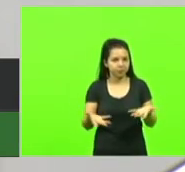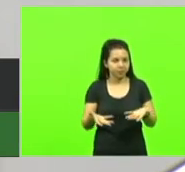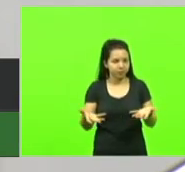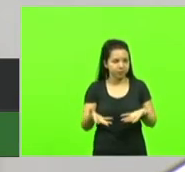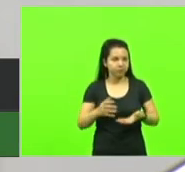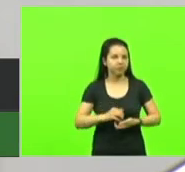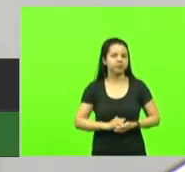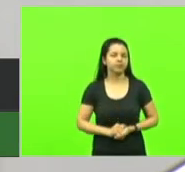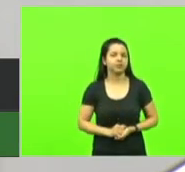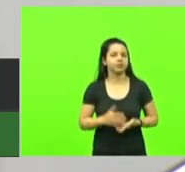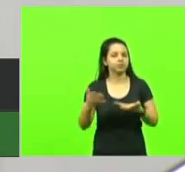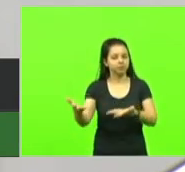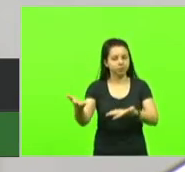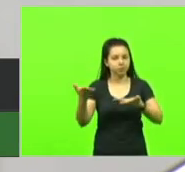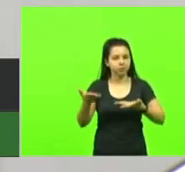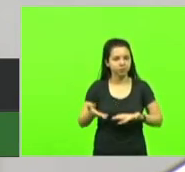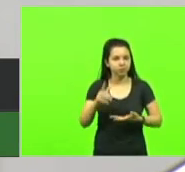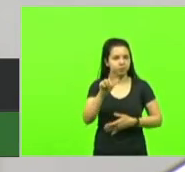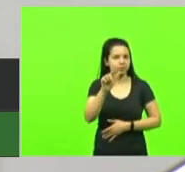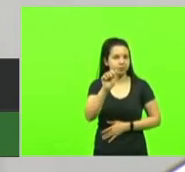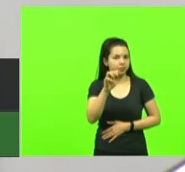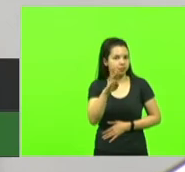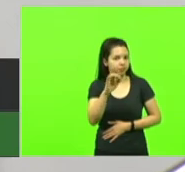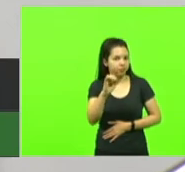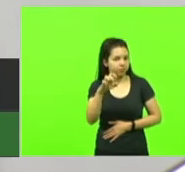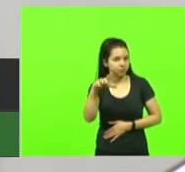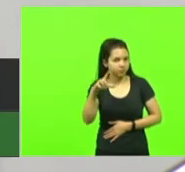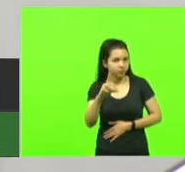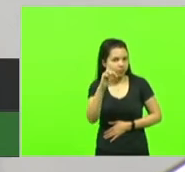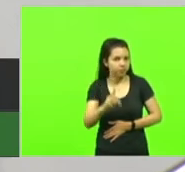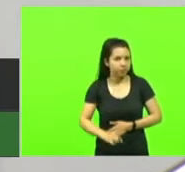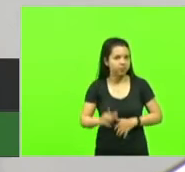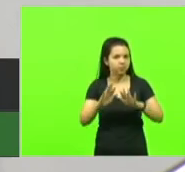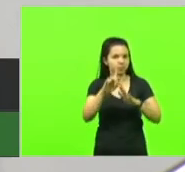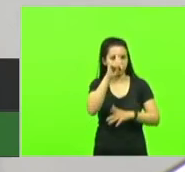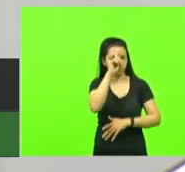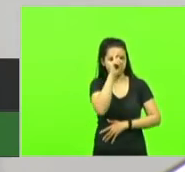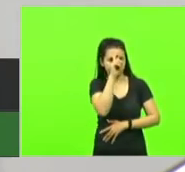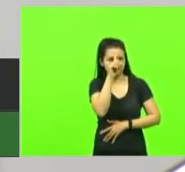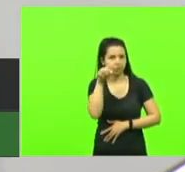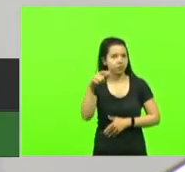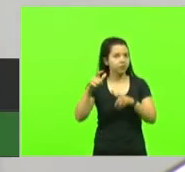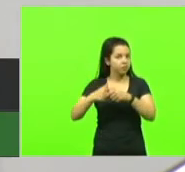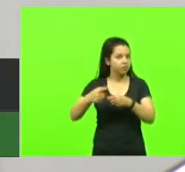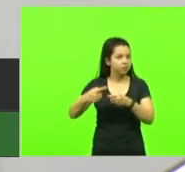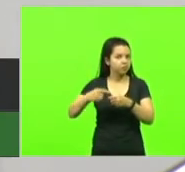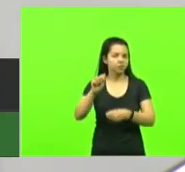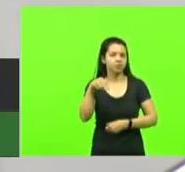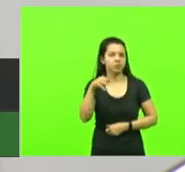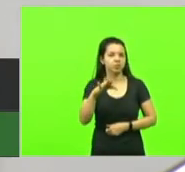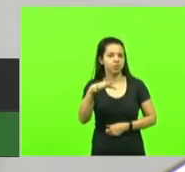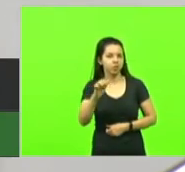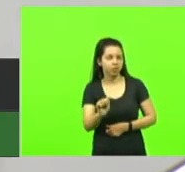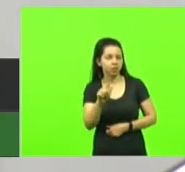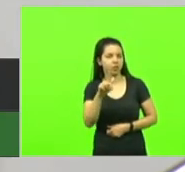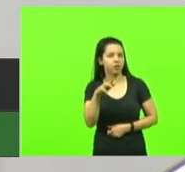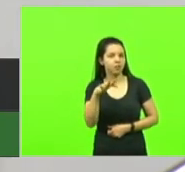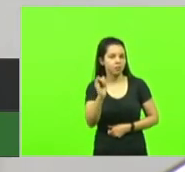o Gabriel. Gabriel, ele é diretor do hospital de Anitta Garibaldi. Eu destinei para o